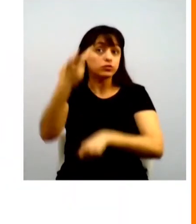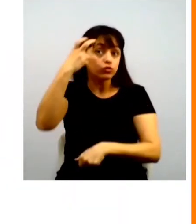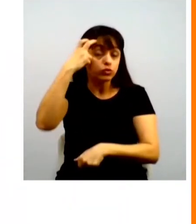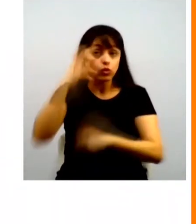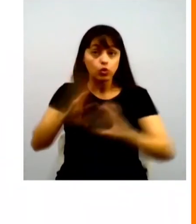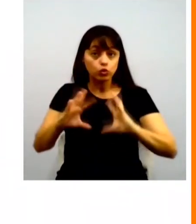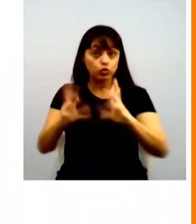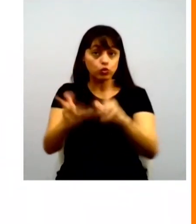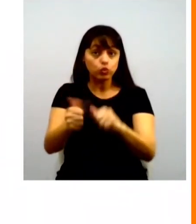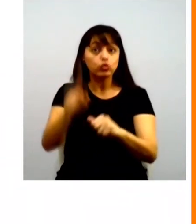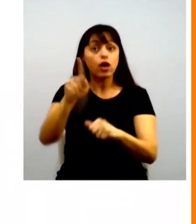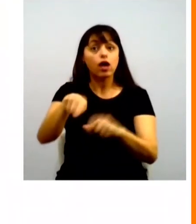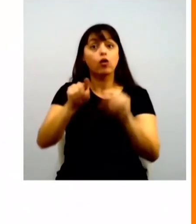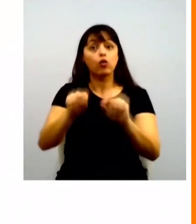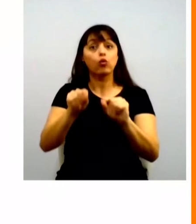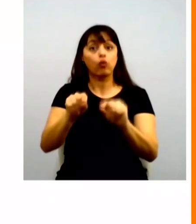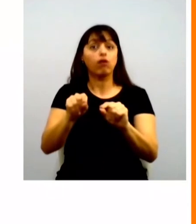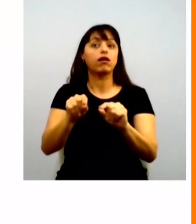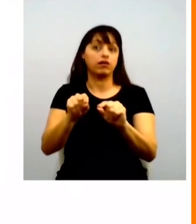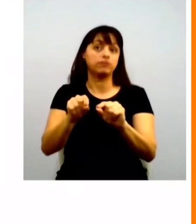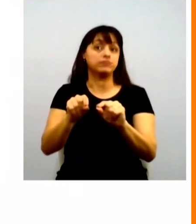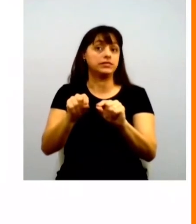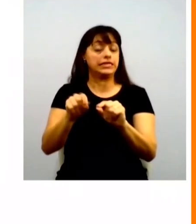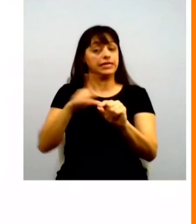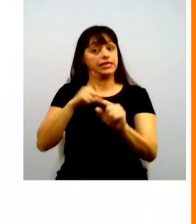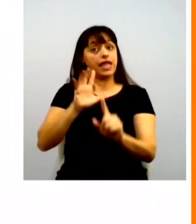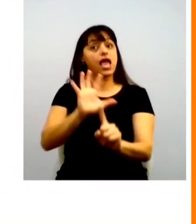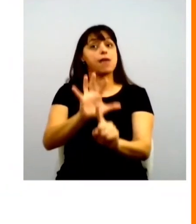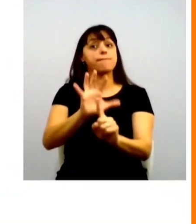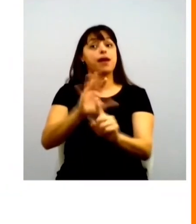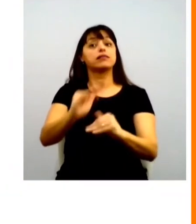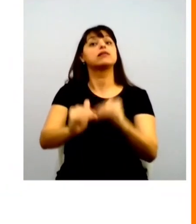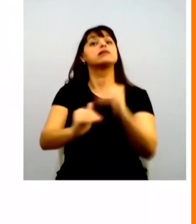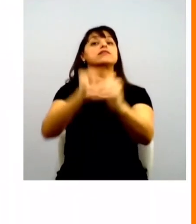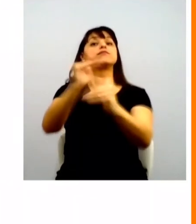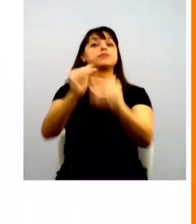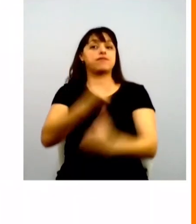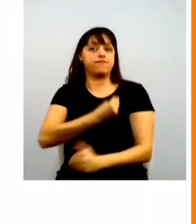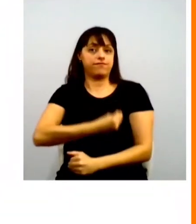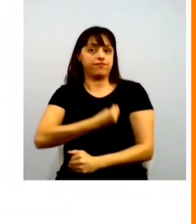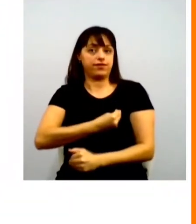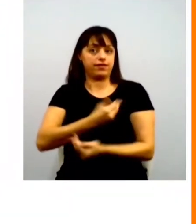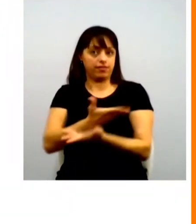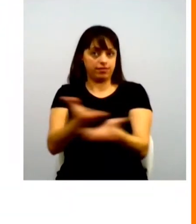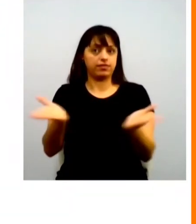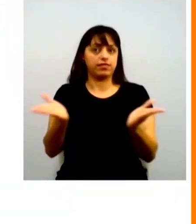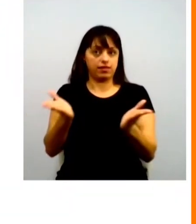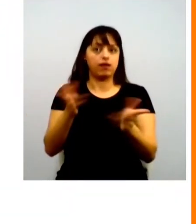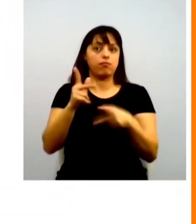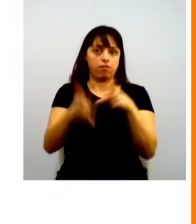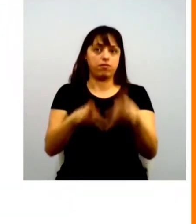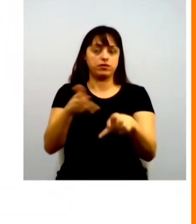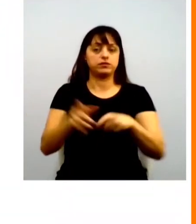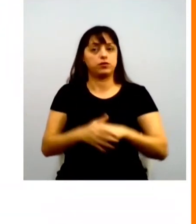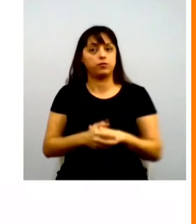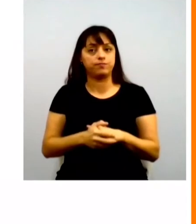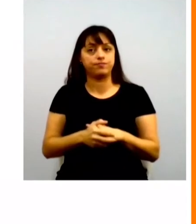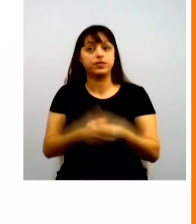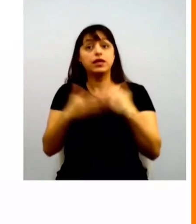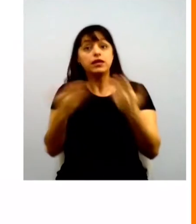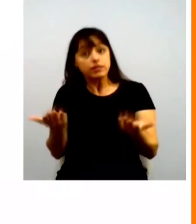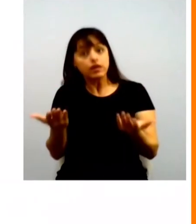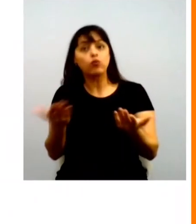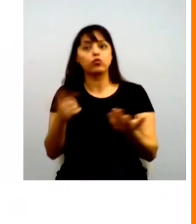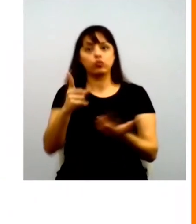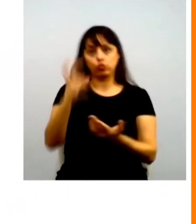fazerse, já tem um impacto no Desenvolução e, portanto, é uma forma de incidir no Desenvolução. Da mesma forma que se